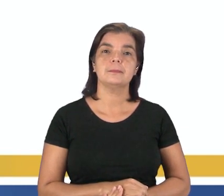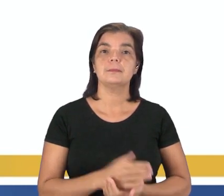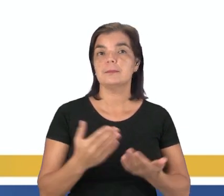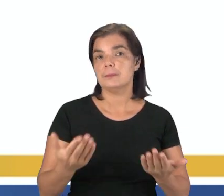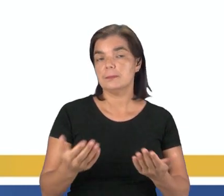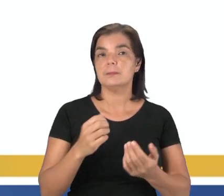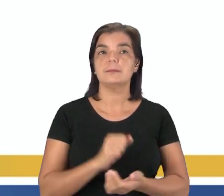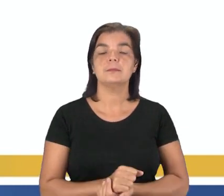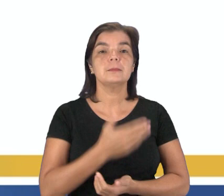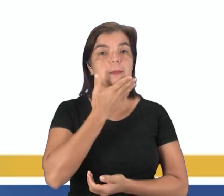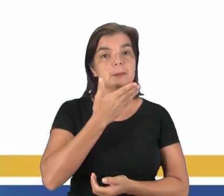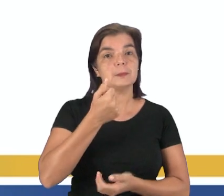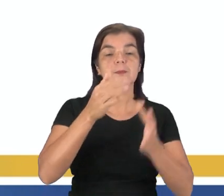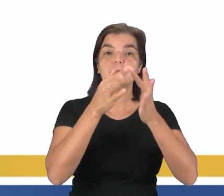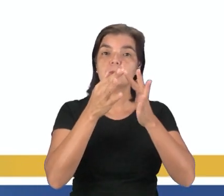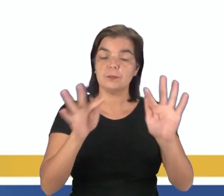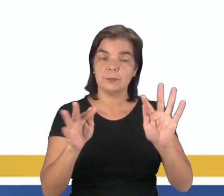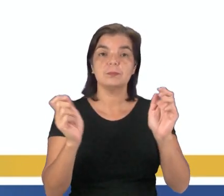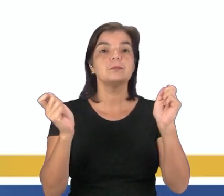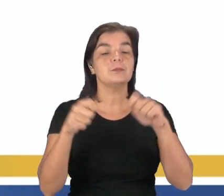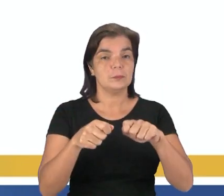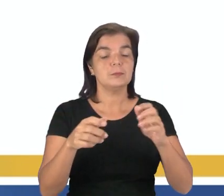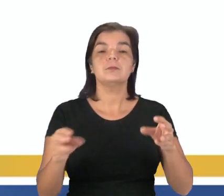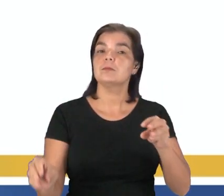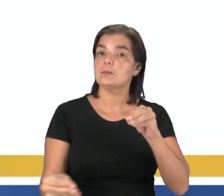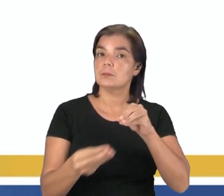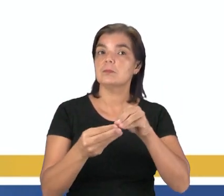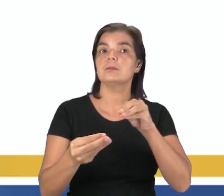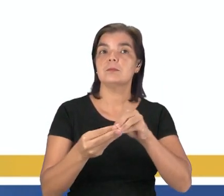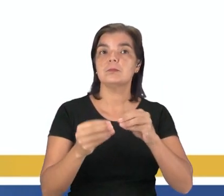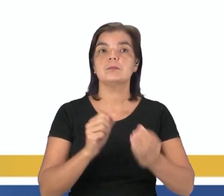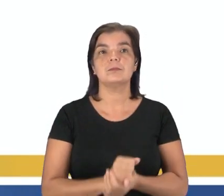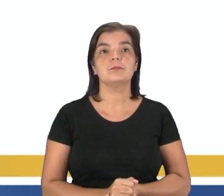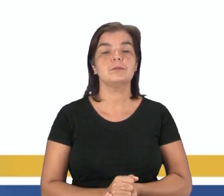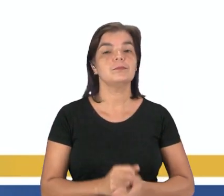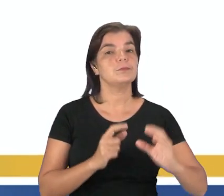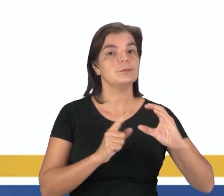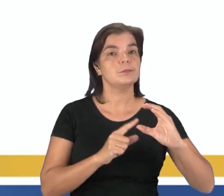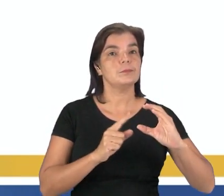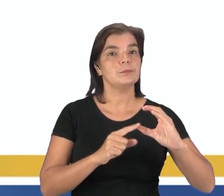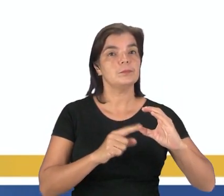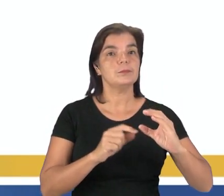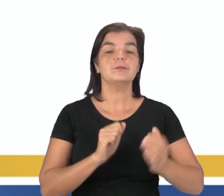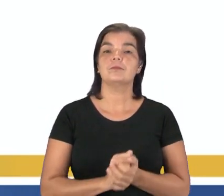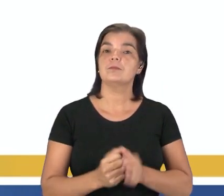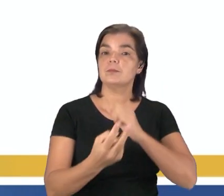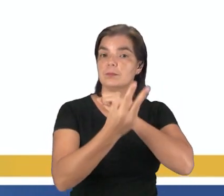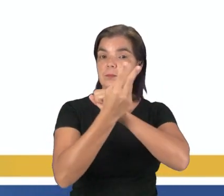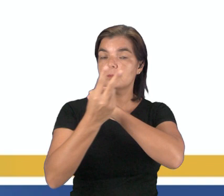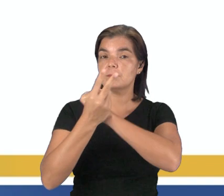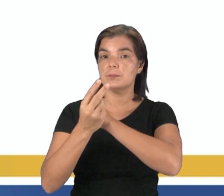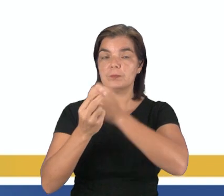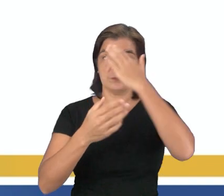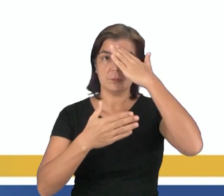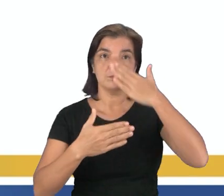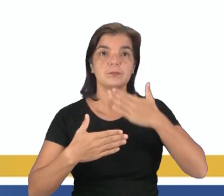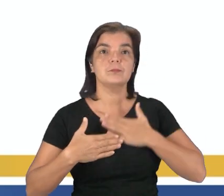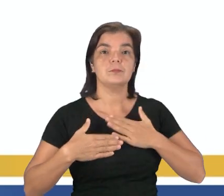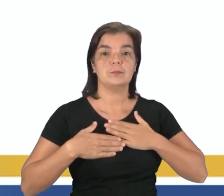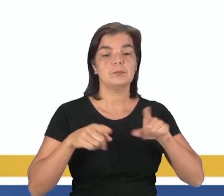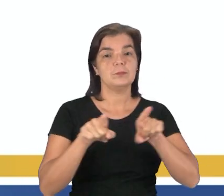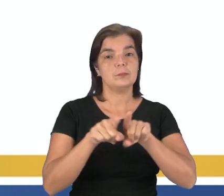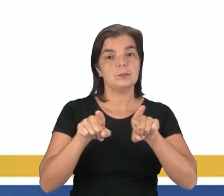Nesse caso, a melhor frase, gente, que poderia, fazer sentido aí seria a seguinte: a que tem aí na alternativa C,